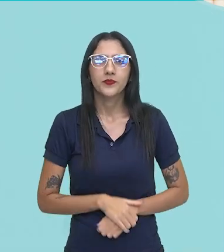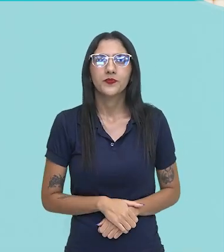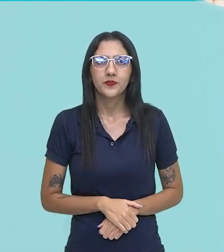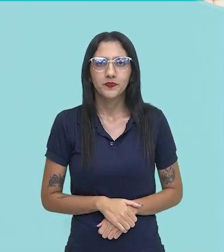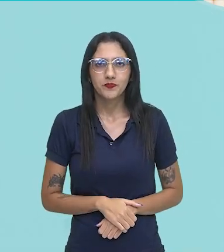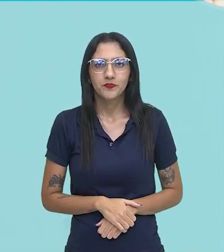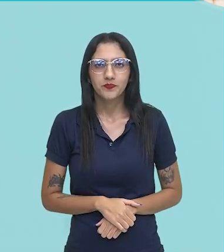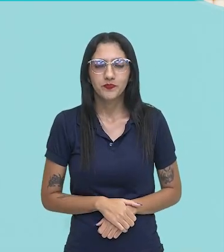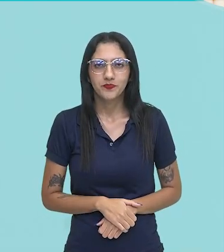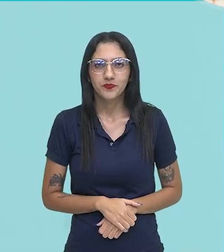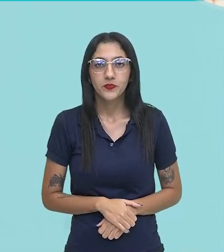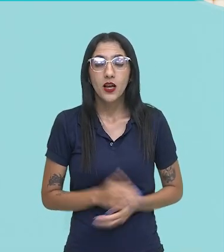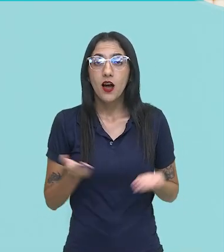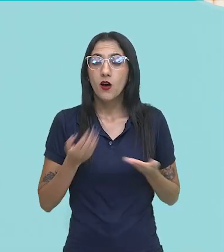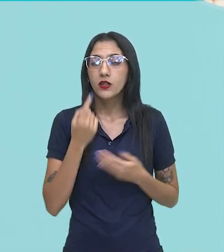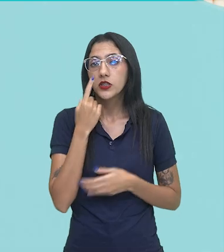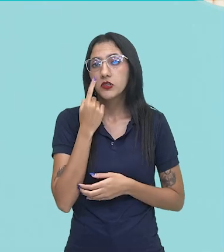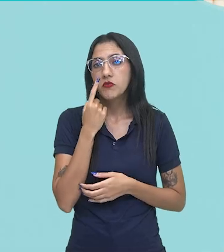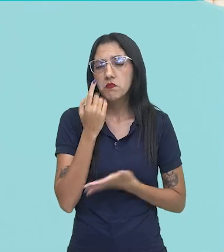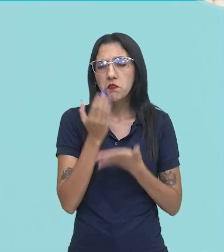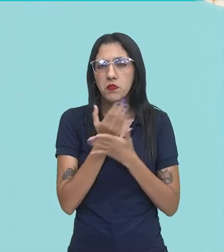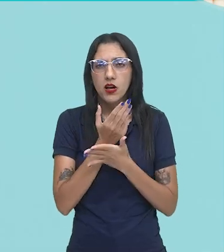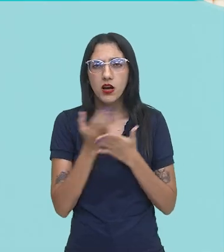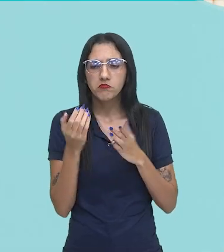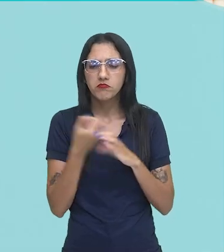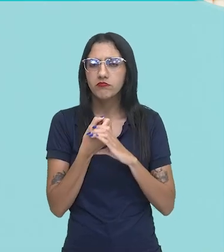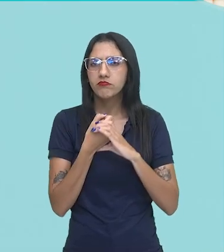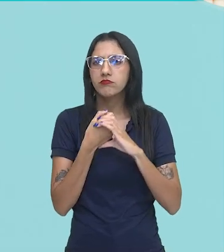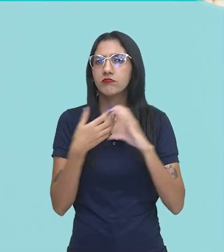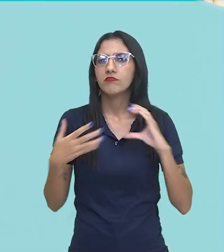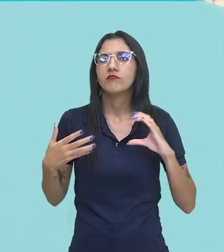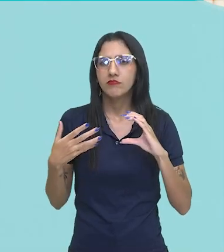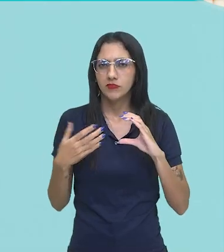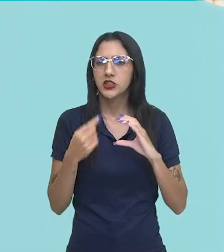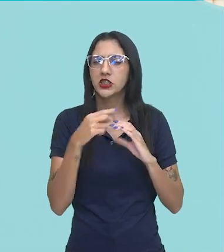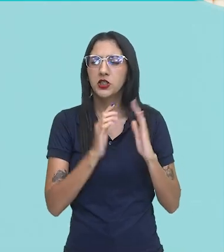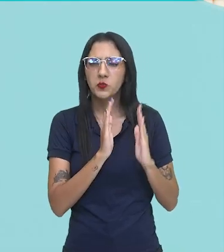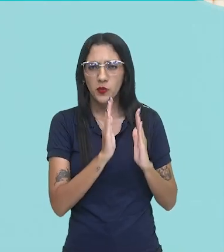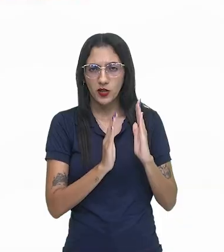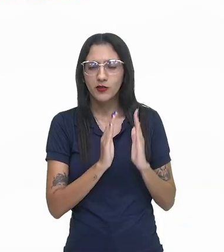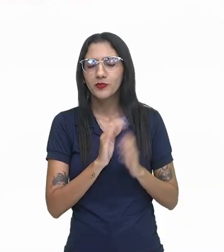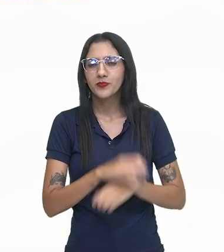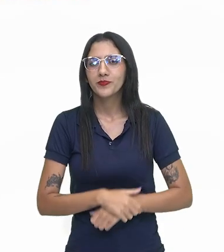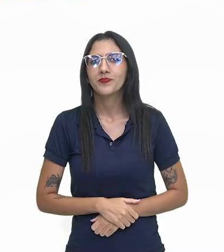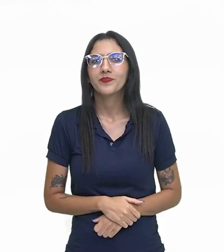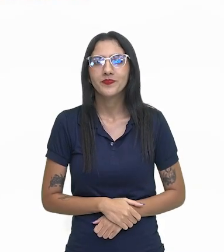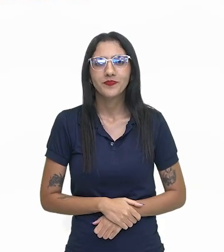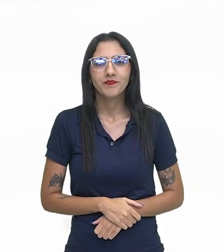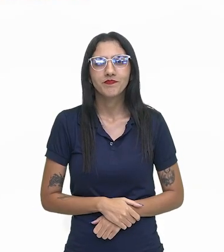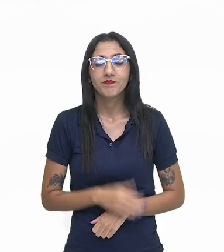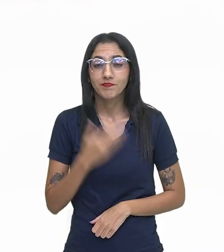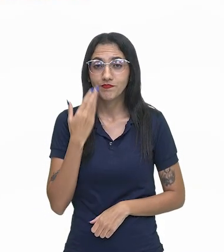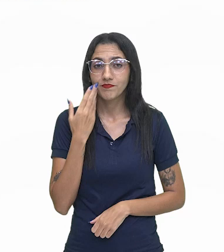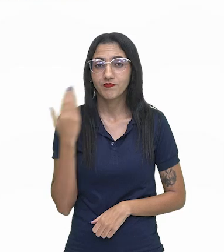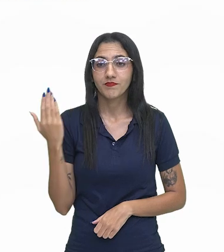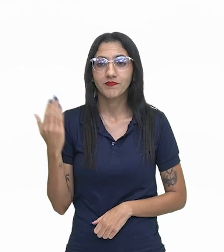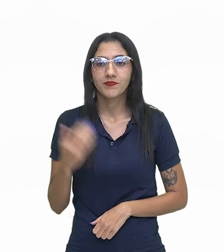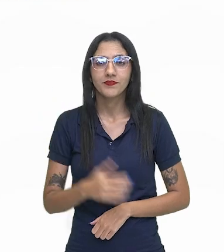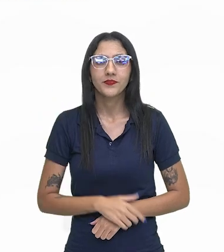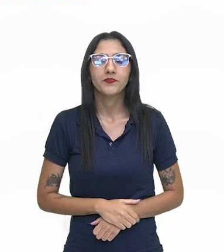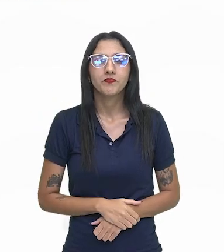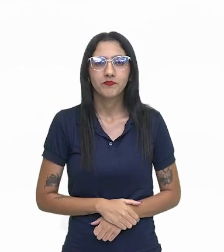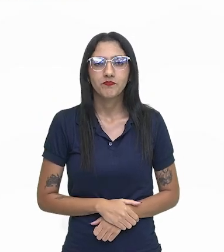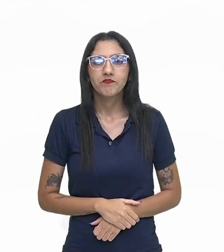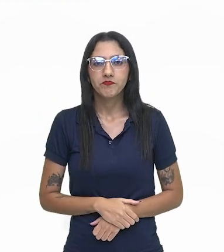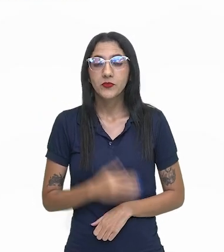verificar algumas das características desta época, desse movimento. Então, confira